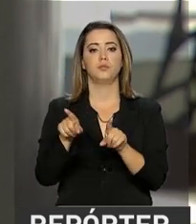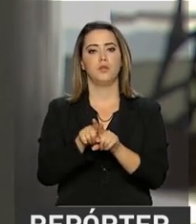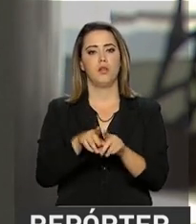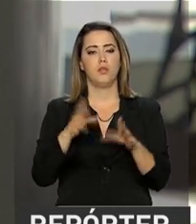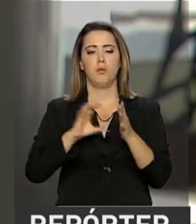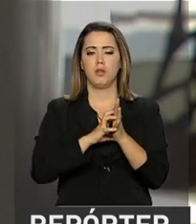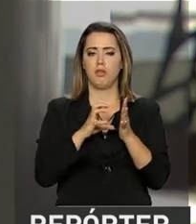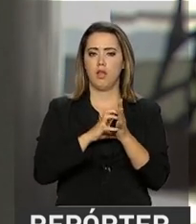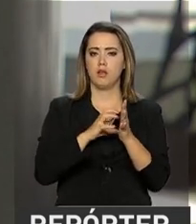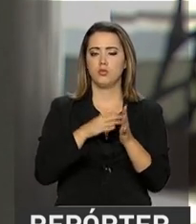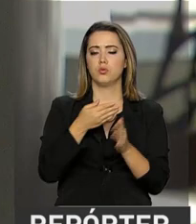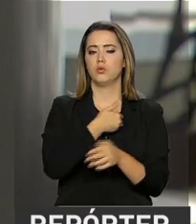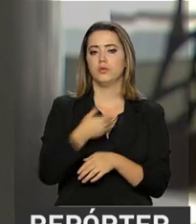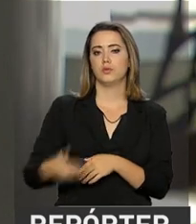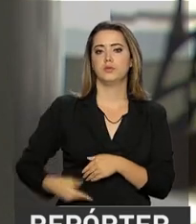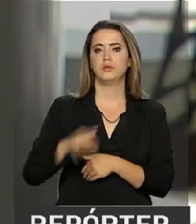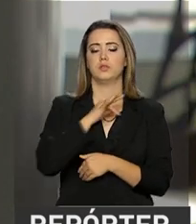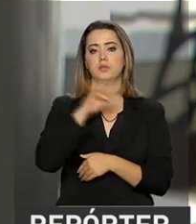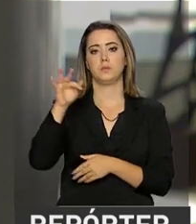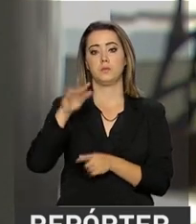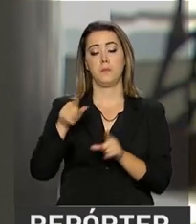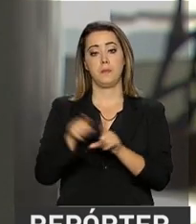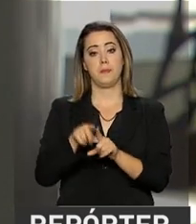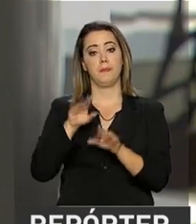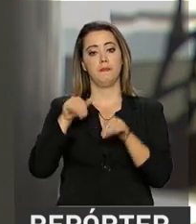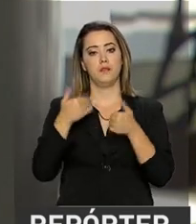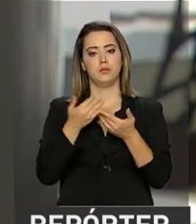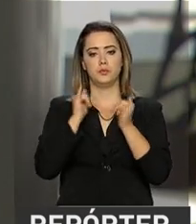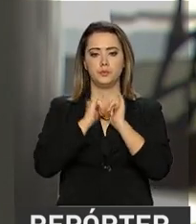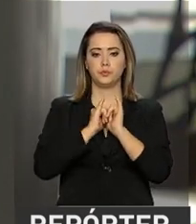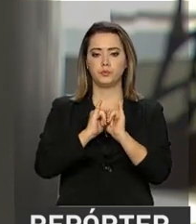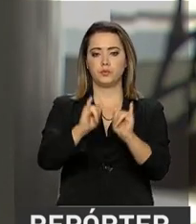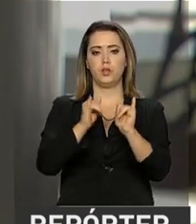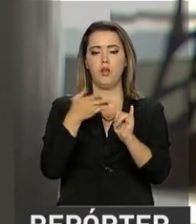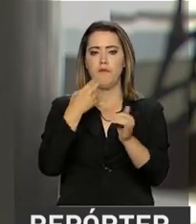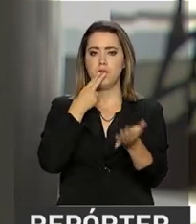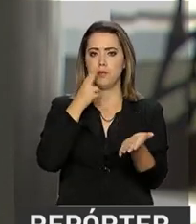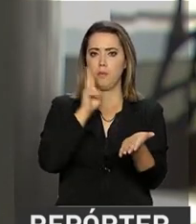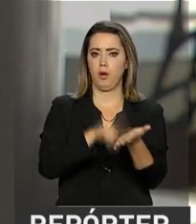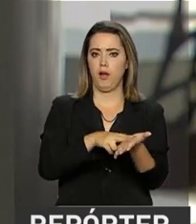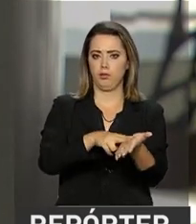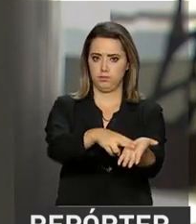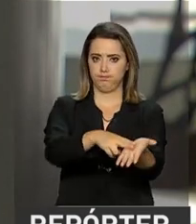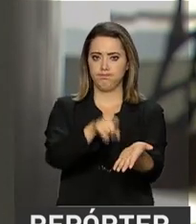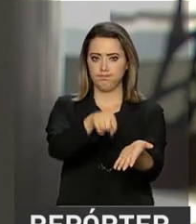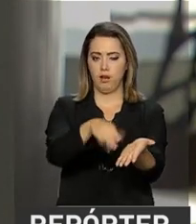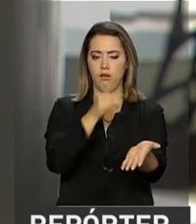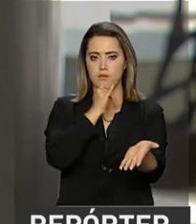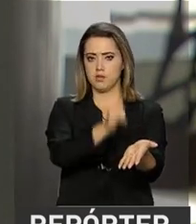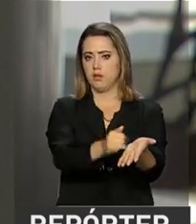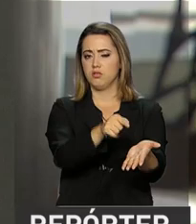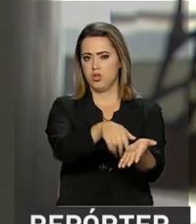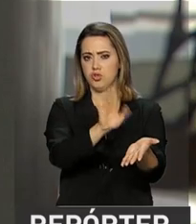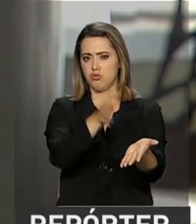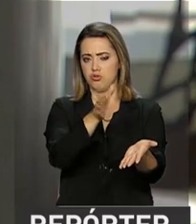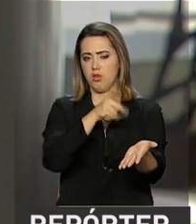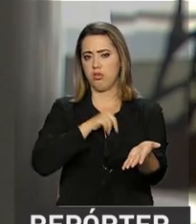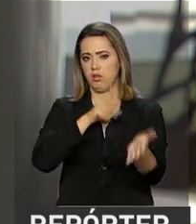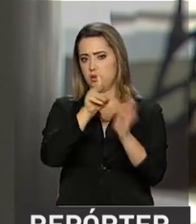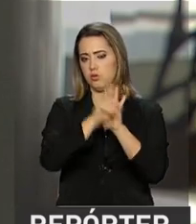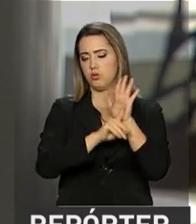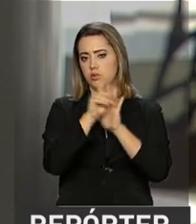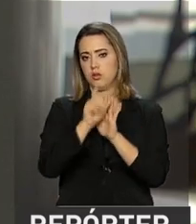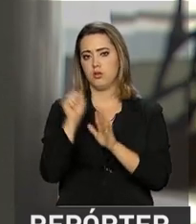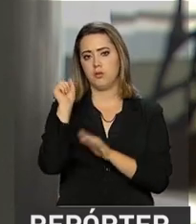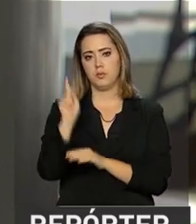de dados do governo federal o INSS então envia um comunicado para o segurado pelos Correios informando sobre o direito à